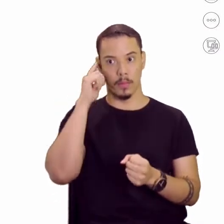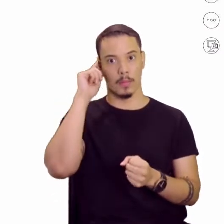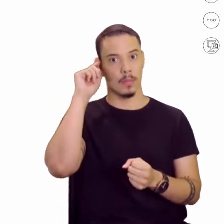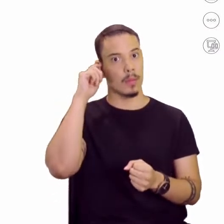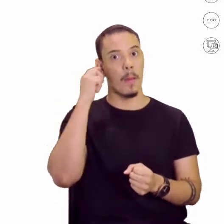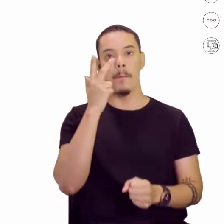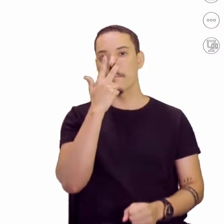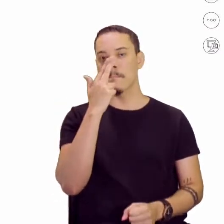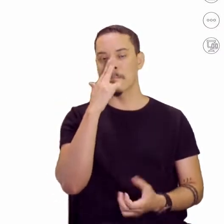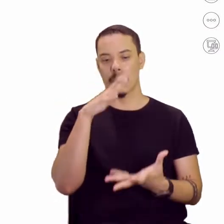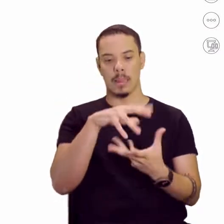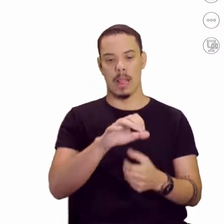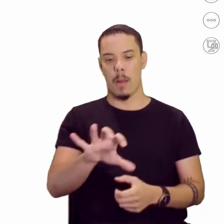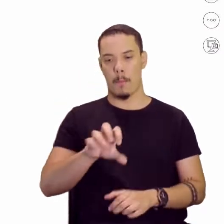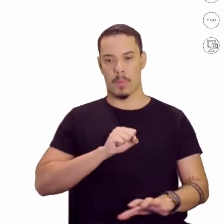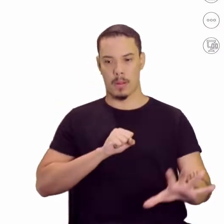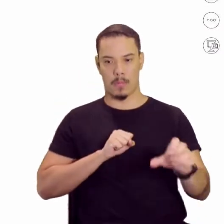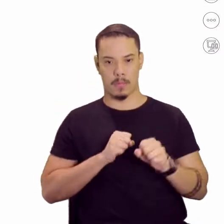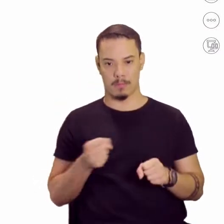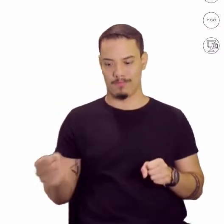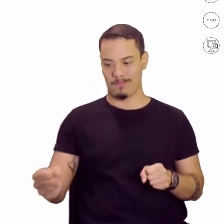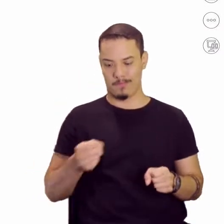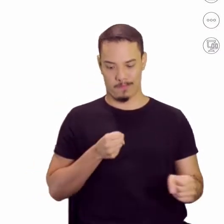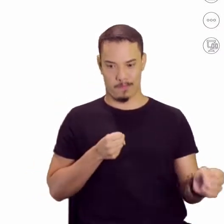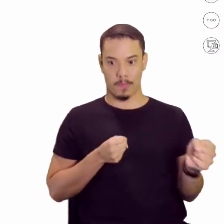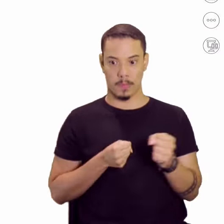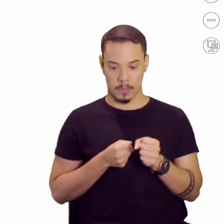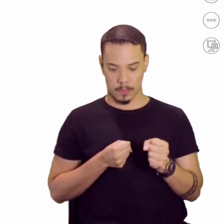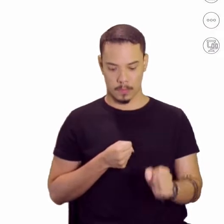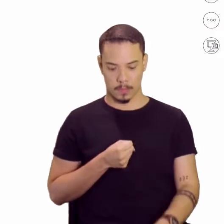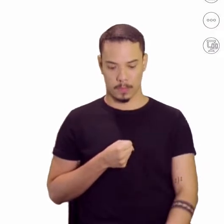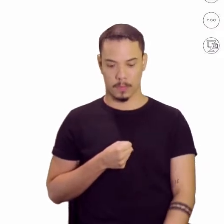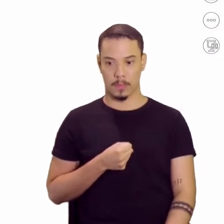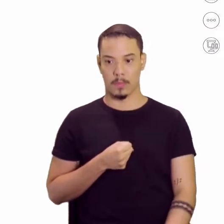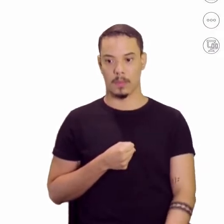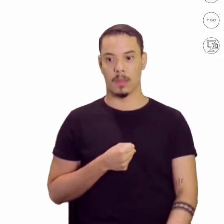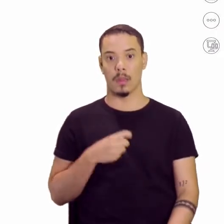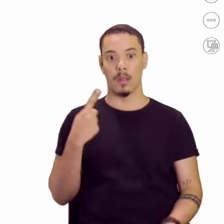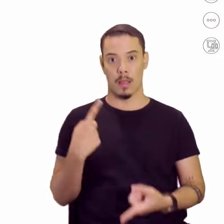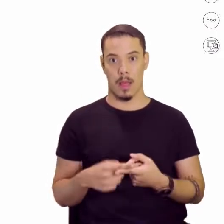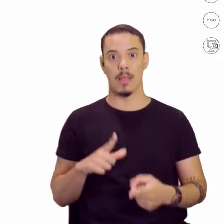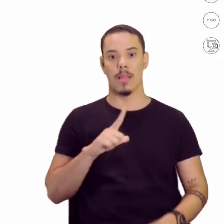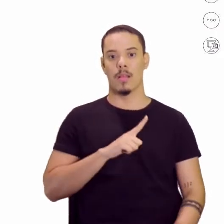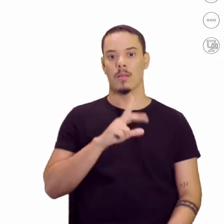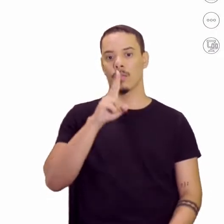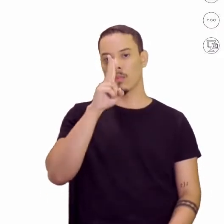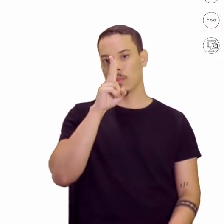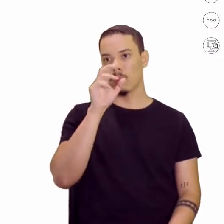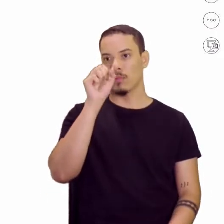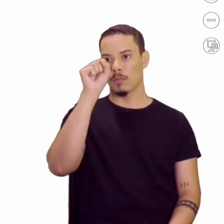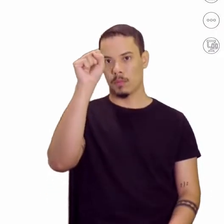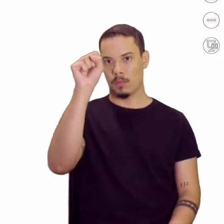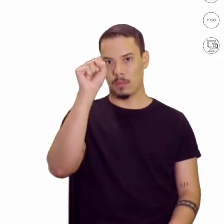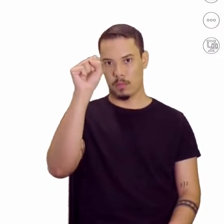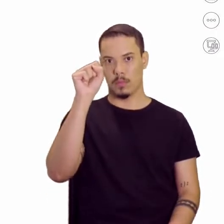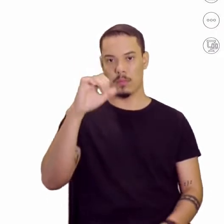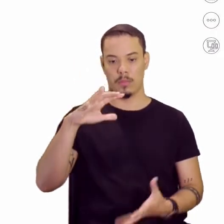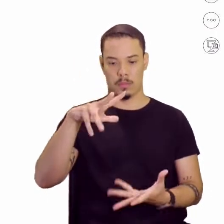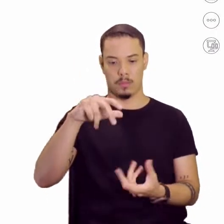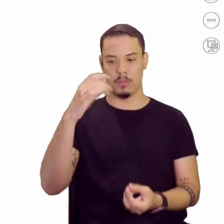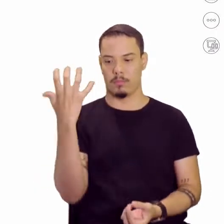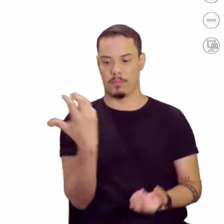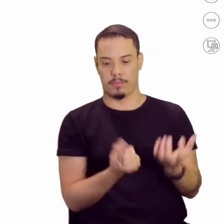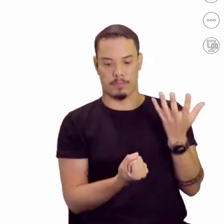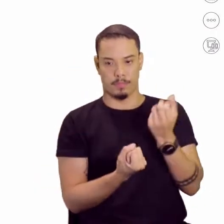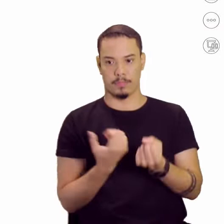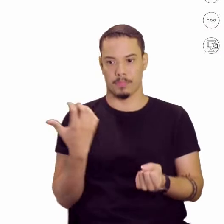para a sua superfície. Então, tá aí. Por que os corpos caem dessa, então? Olha. Porque existe uma força de atração da Terra